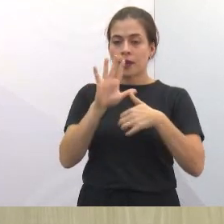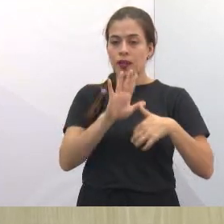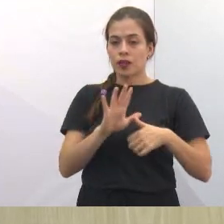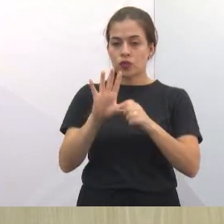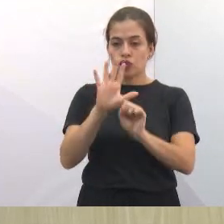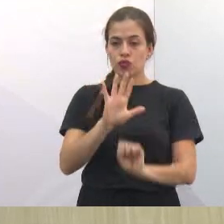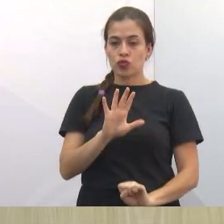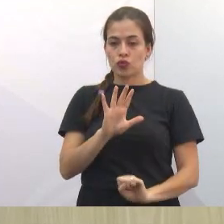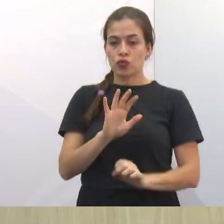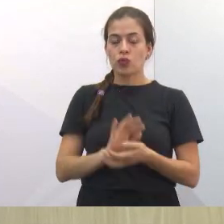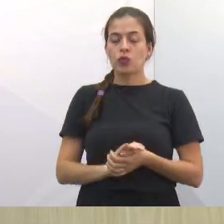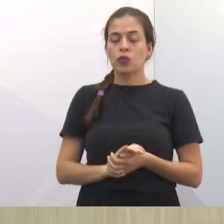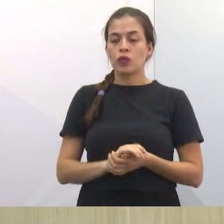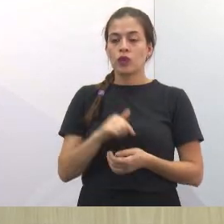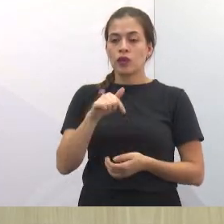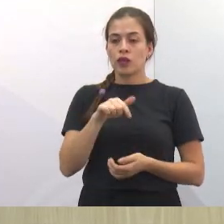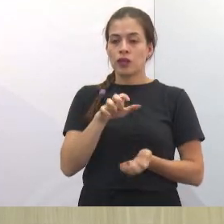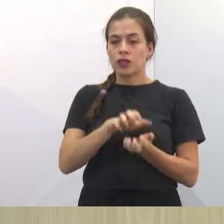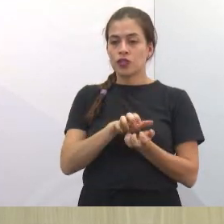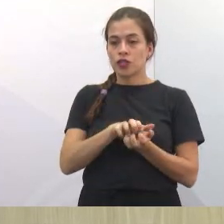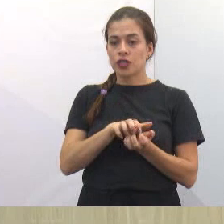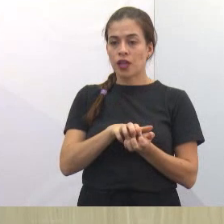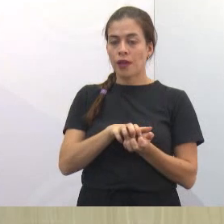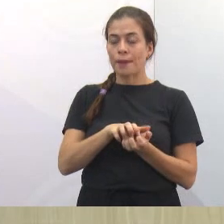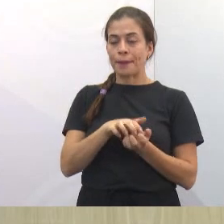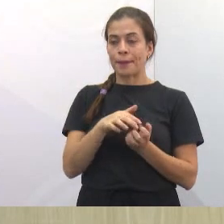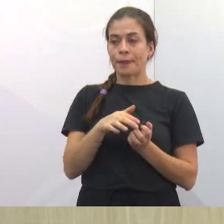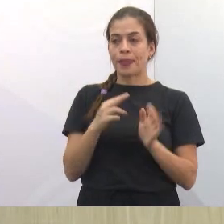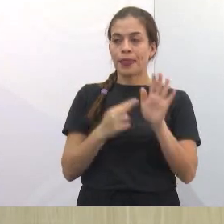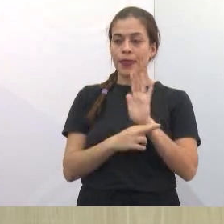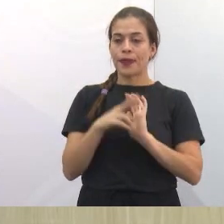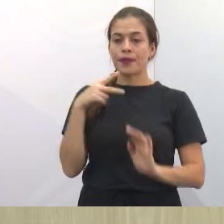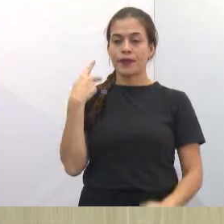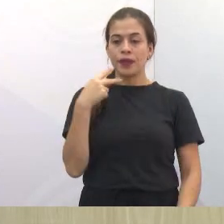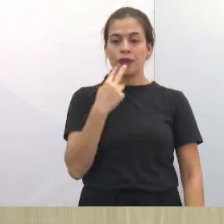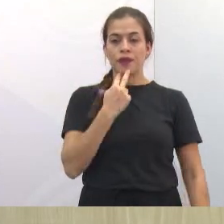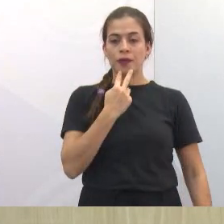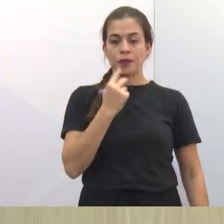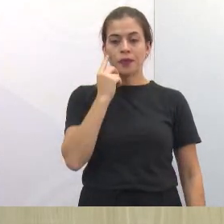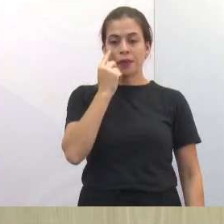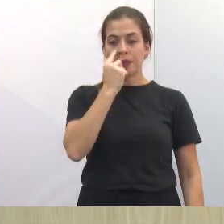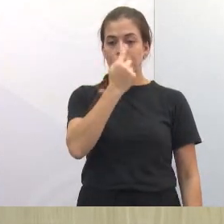município. Autoria, vereador Valmir do Parque Meia Lua.